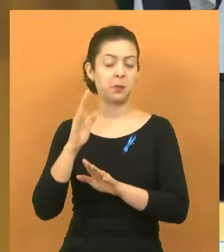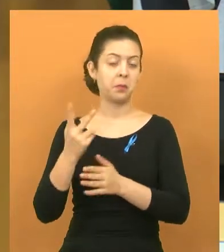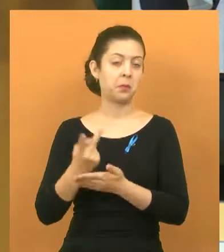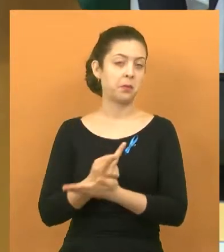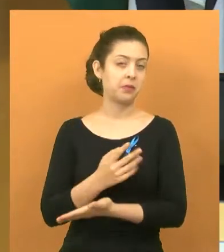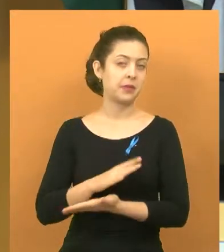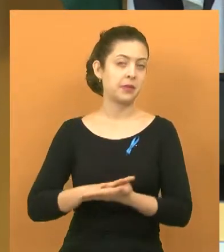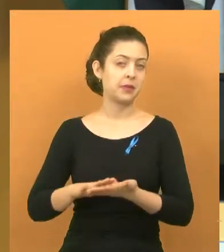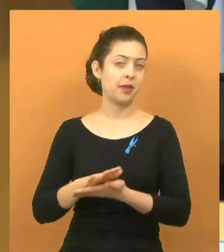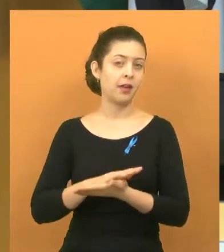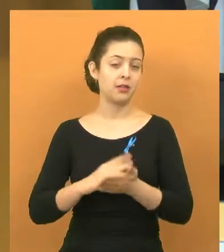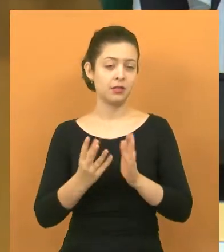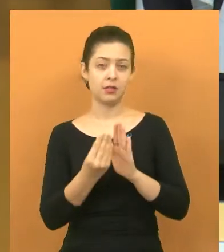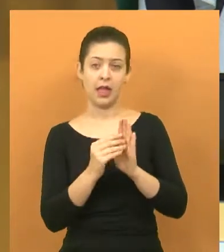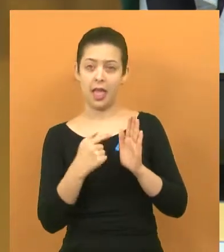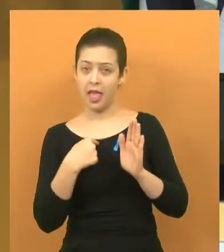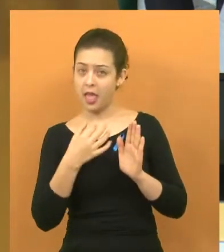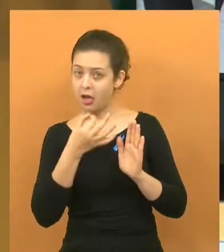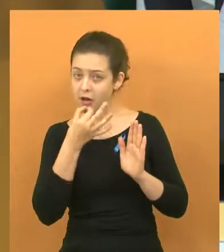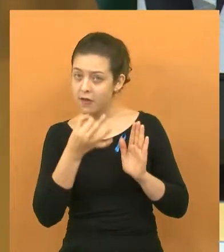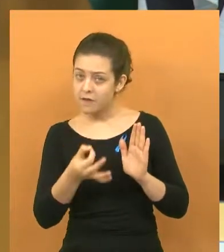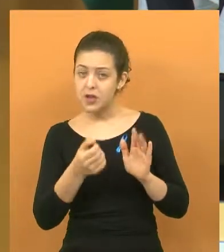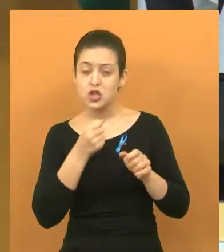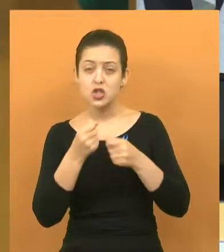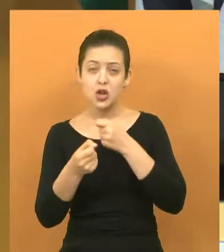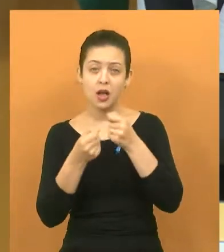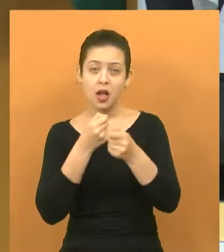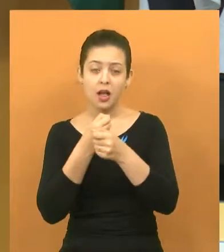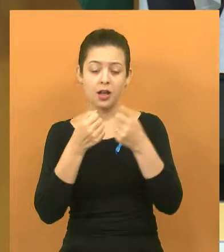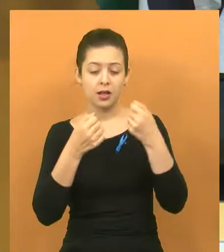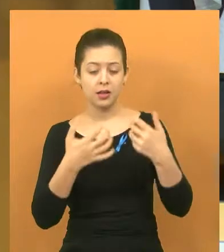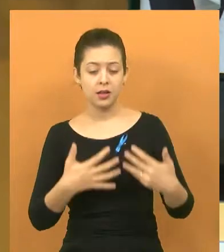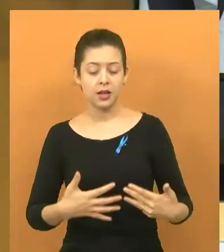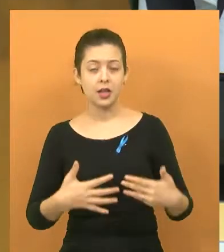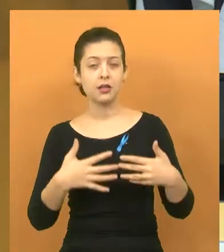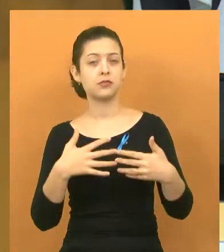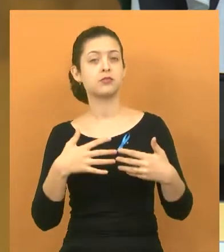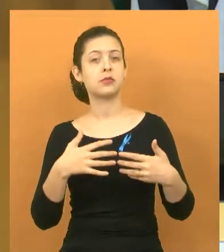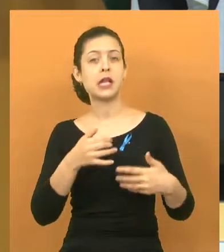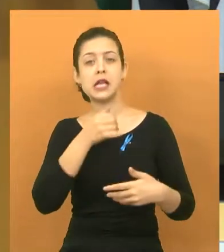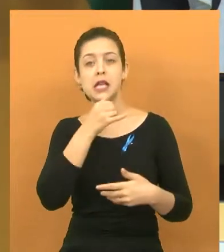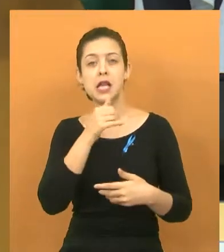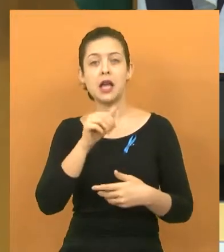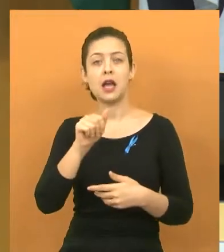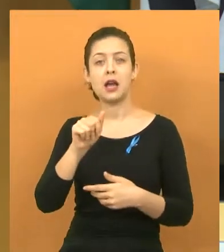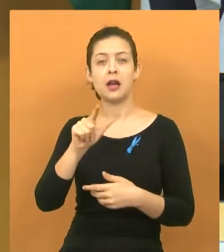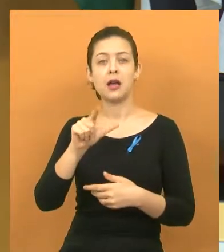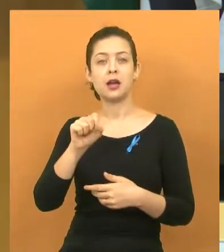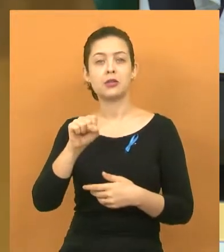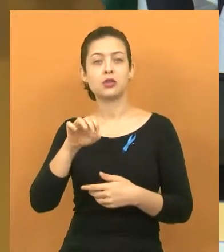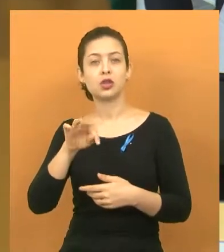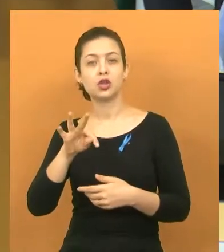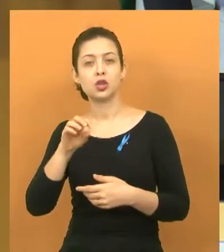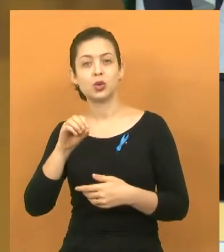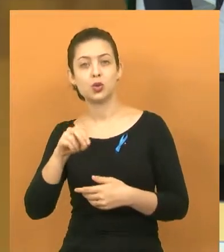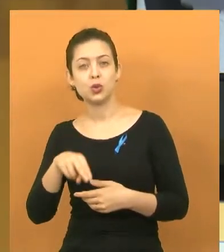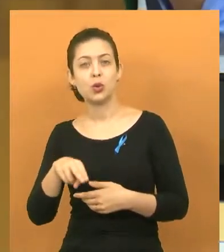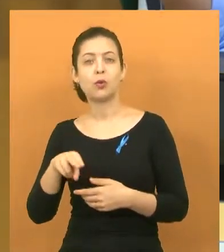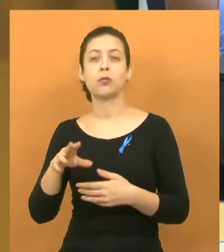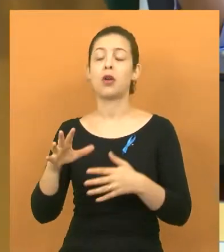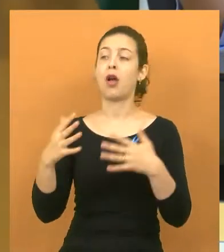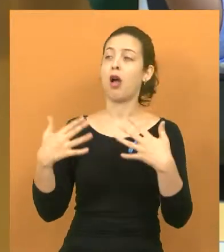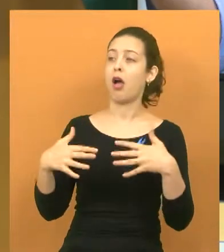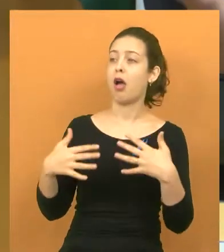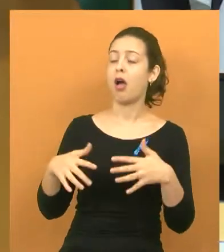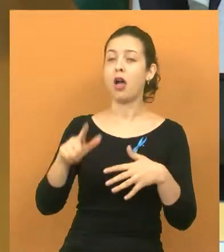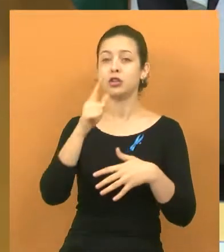Inclusive está aqui, não sou eu que estou falando, é o jornalista, que quando saiu lá o caso da Alstom, o senhor Geraldo Alckmin, que é endeusado